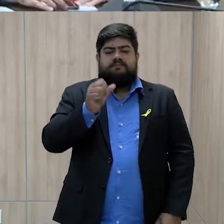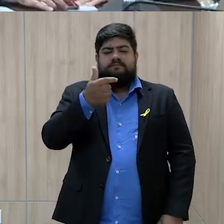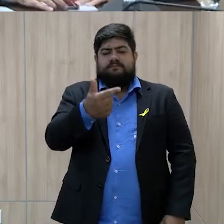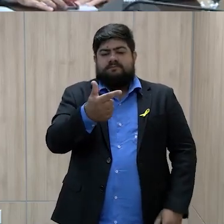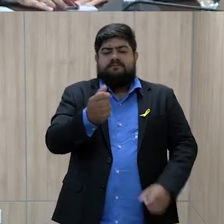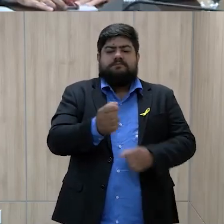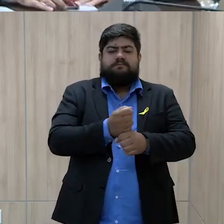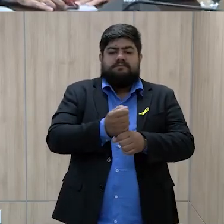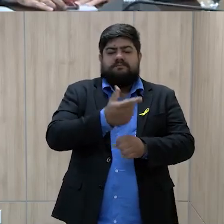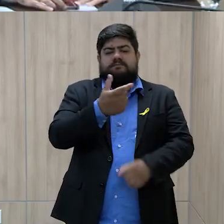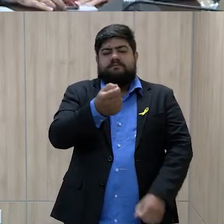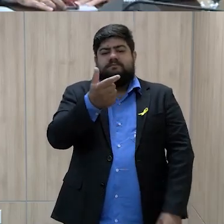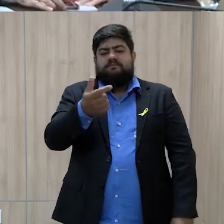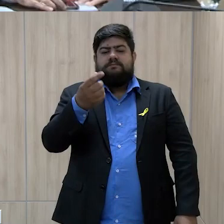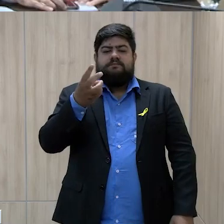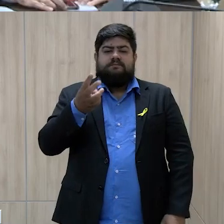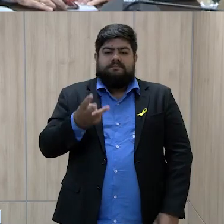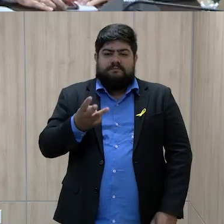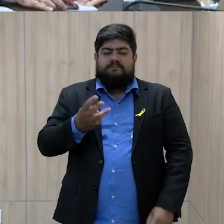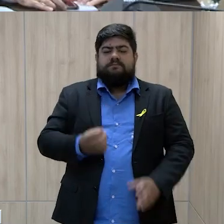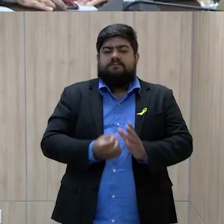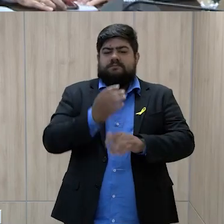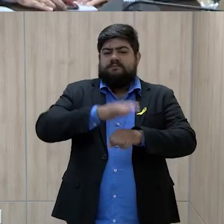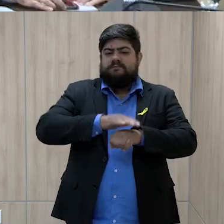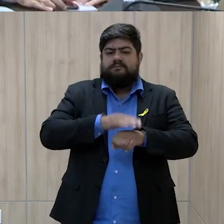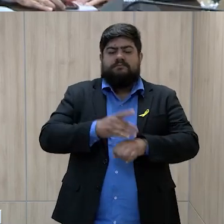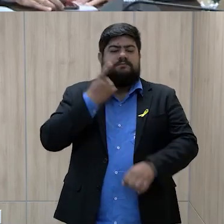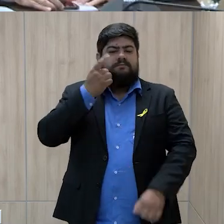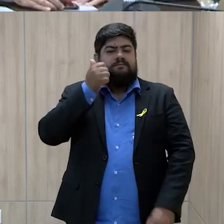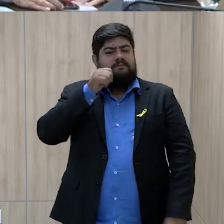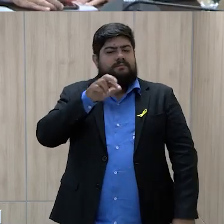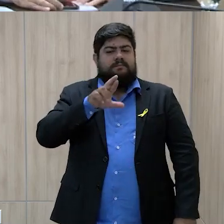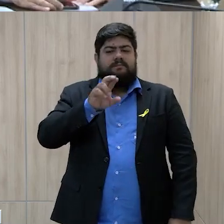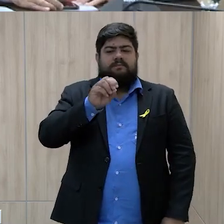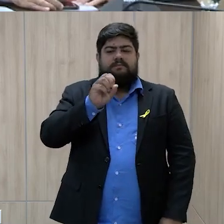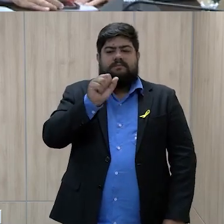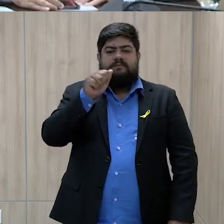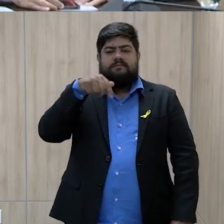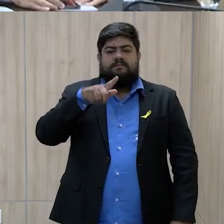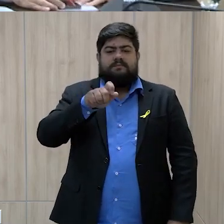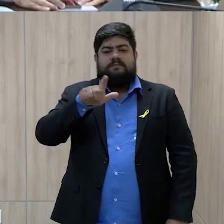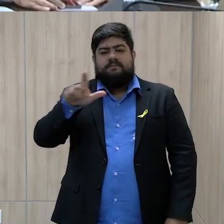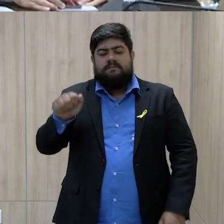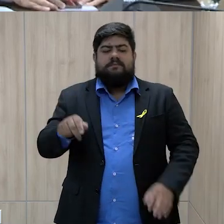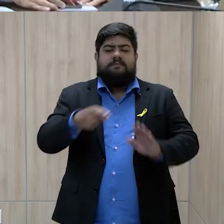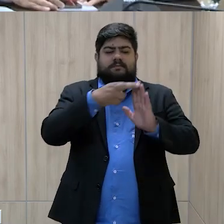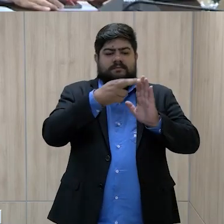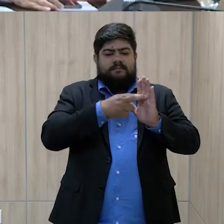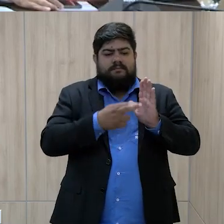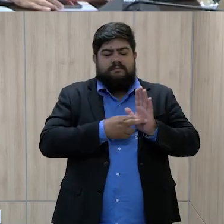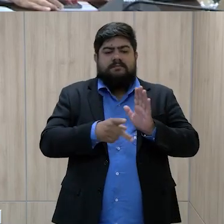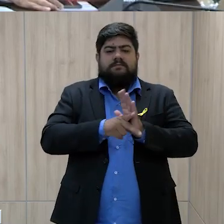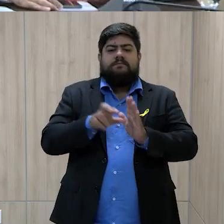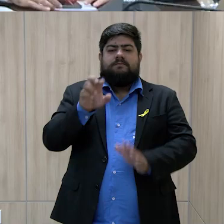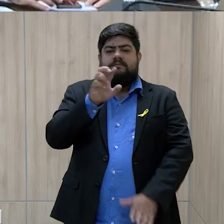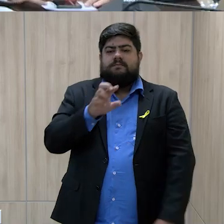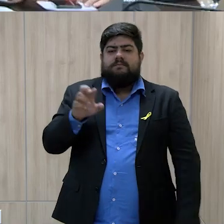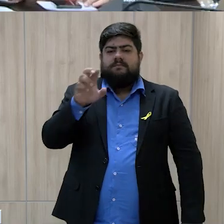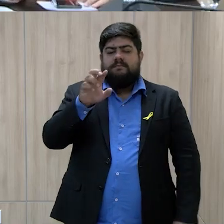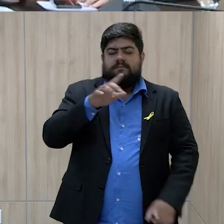de lei número 182 e 2023 é de autoria da deputada Rosângela Dona Dom que dispõe sobre normas para